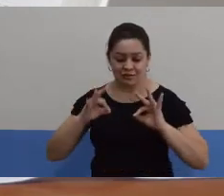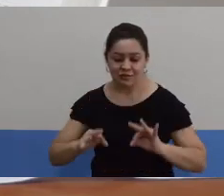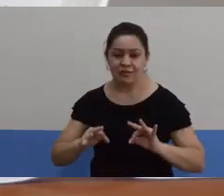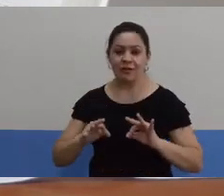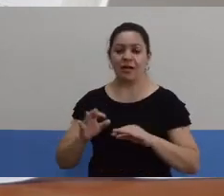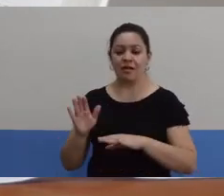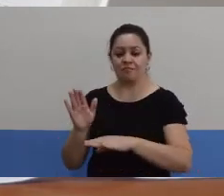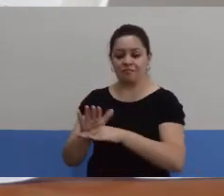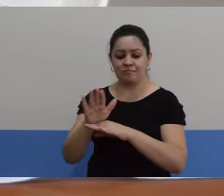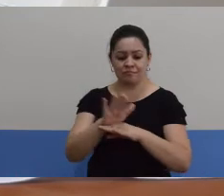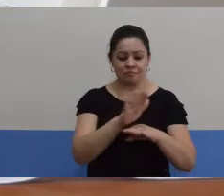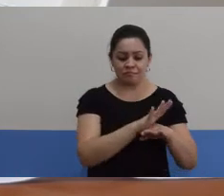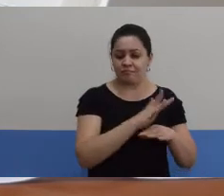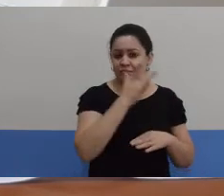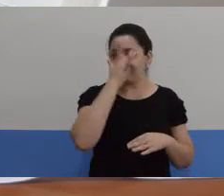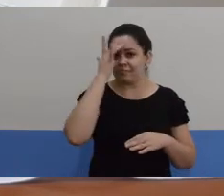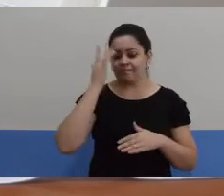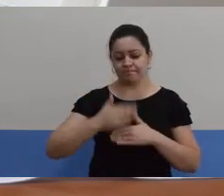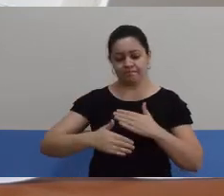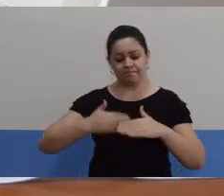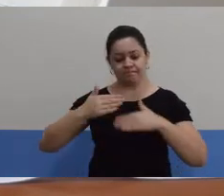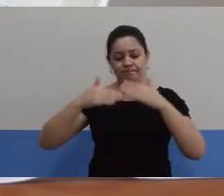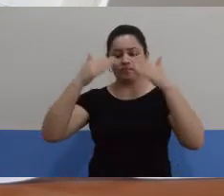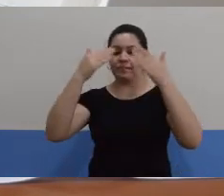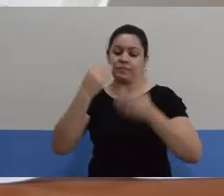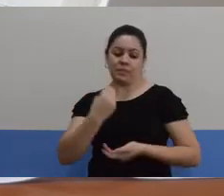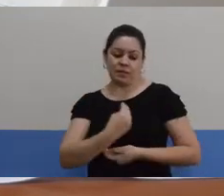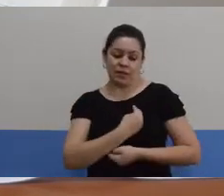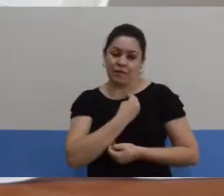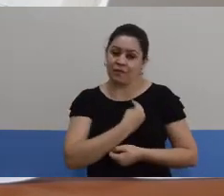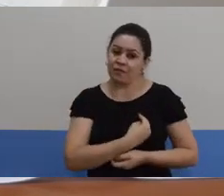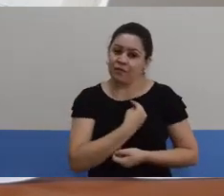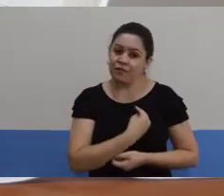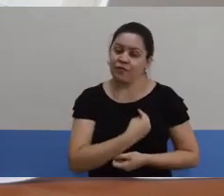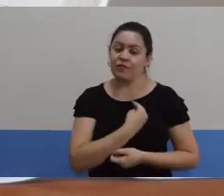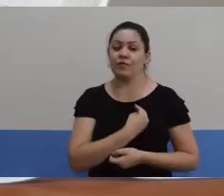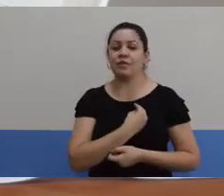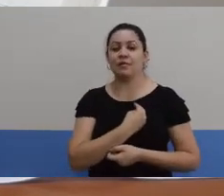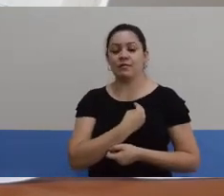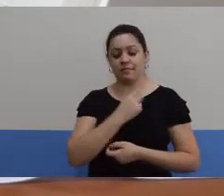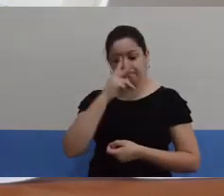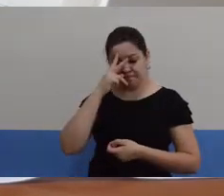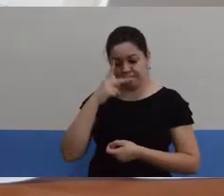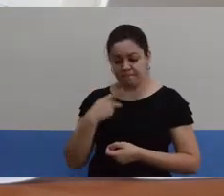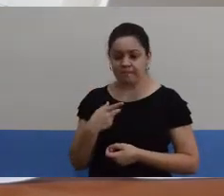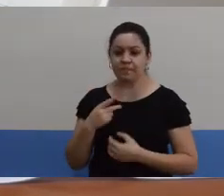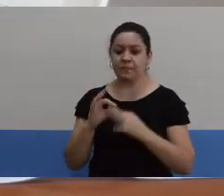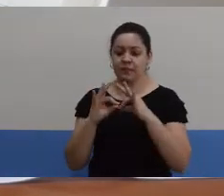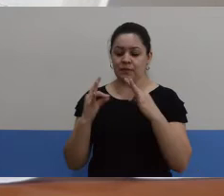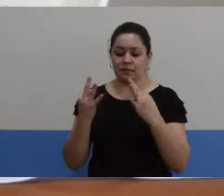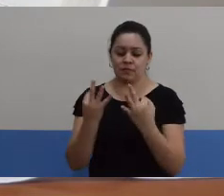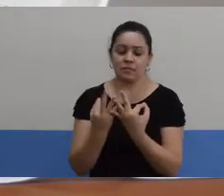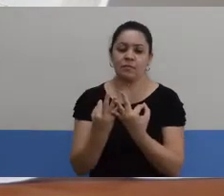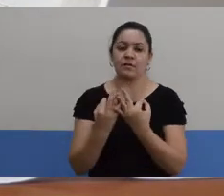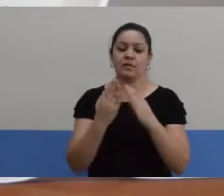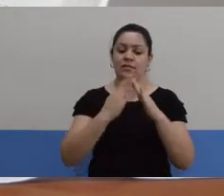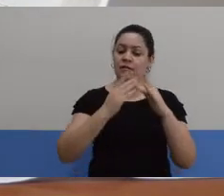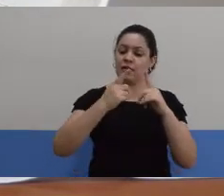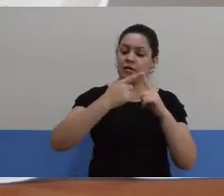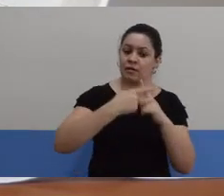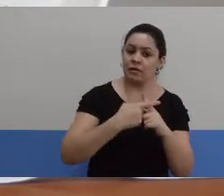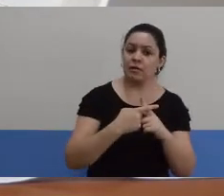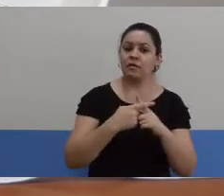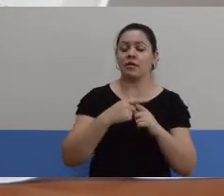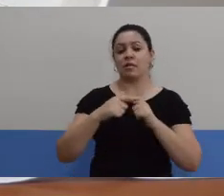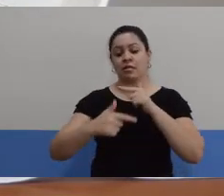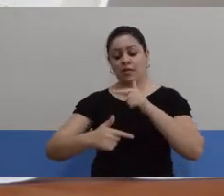seus âmbitos, da vida existencial, da vida familiar, eclesial, trabalho,